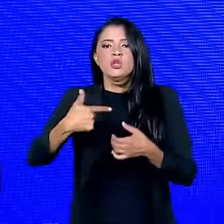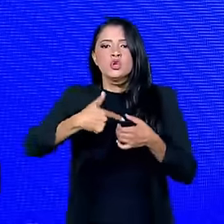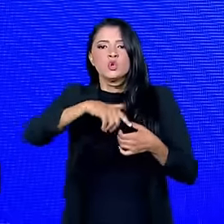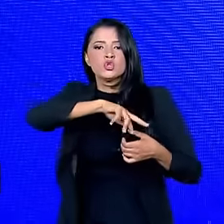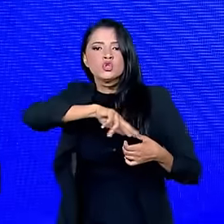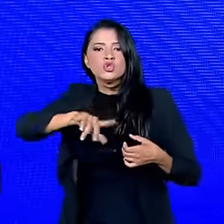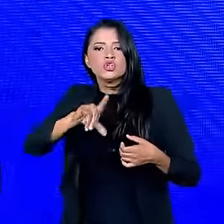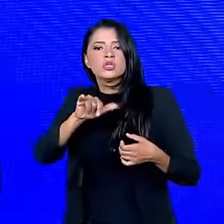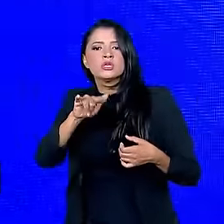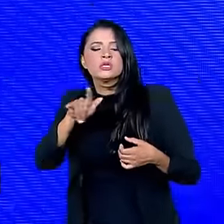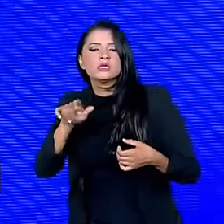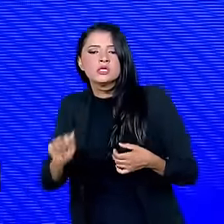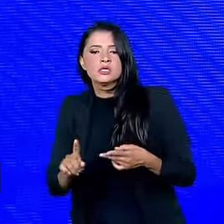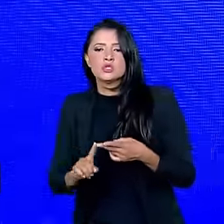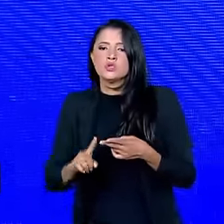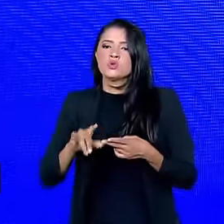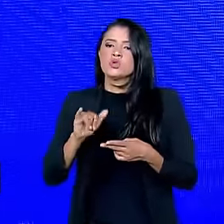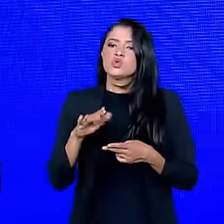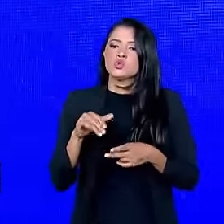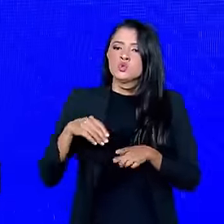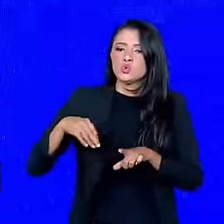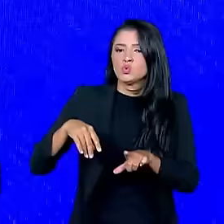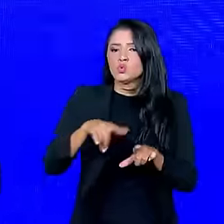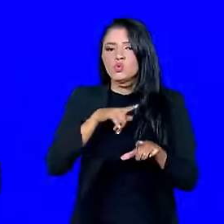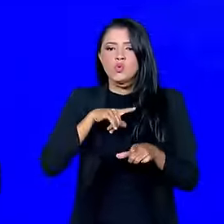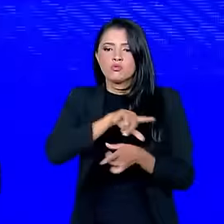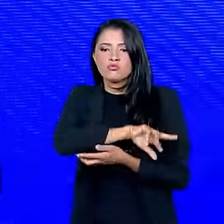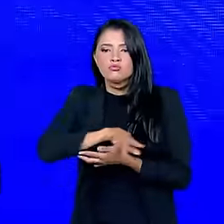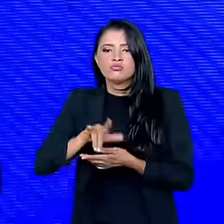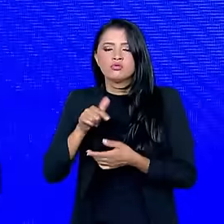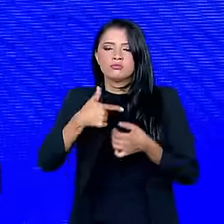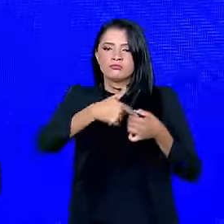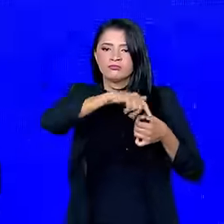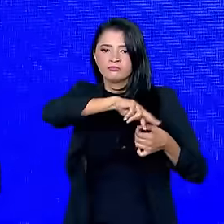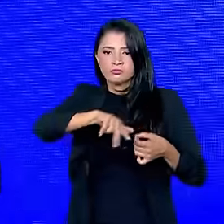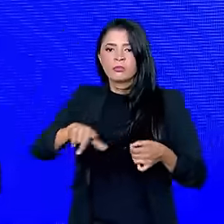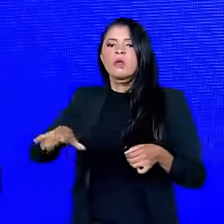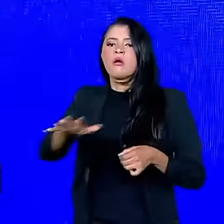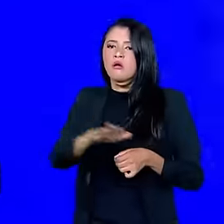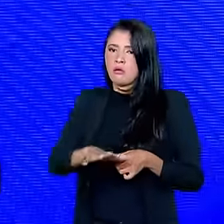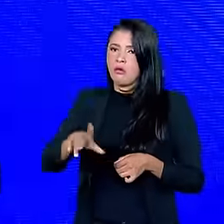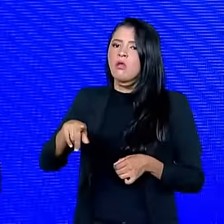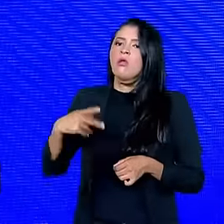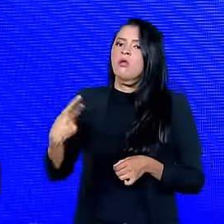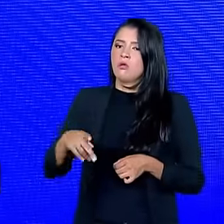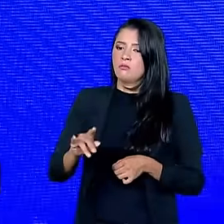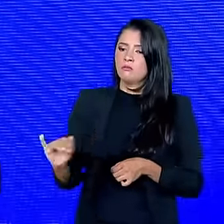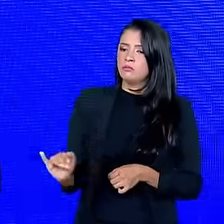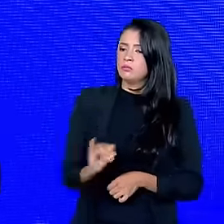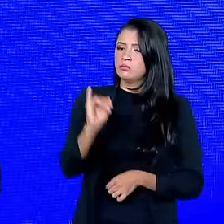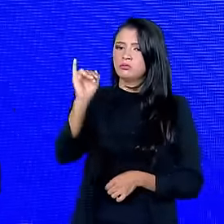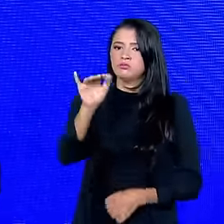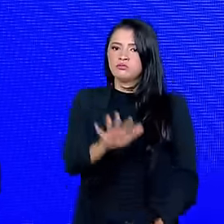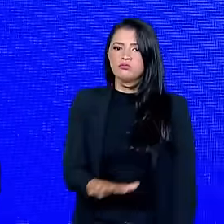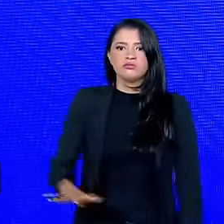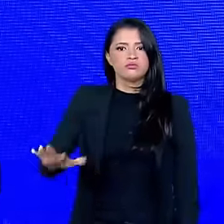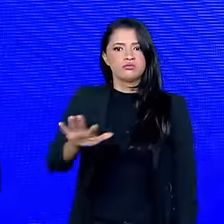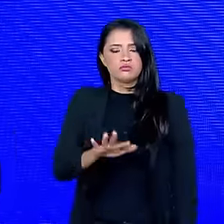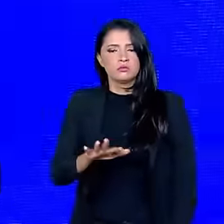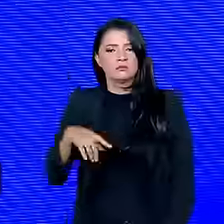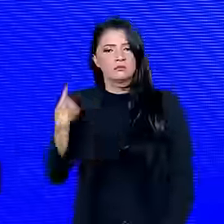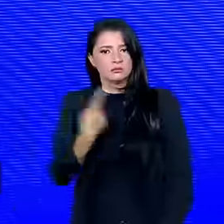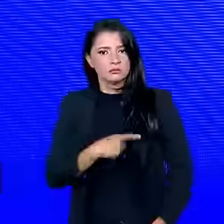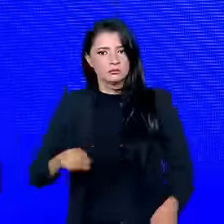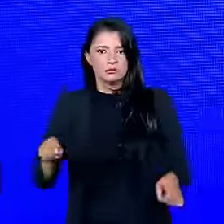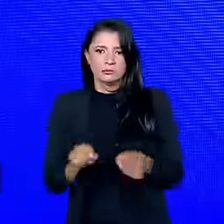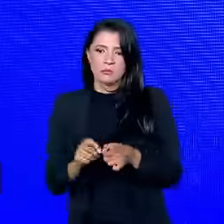bioinsumos e biocombustíveis. E é outra área importante para fazermos